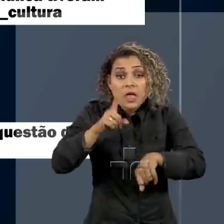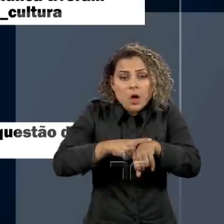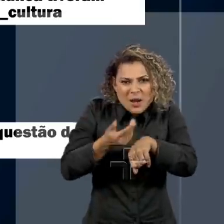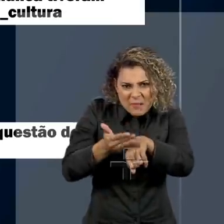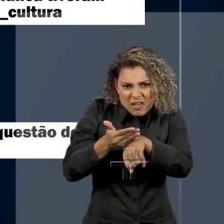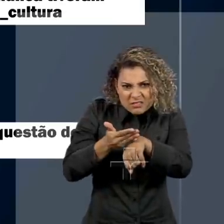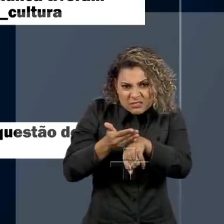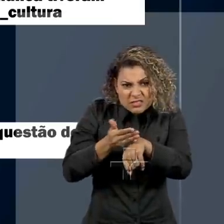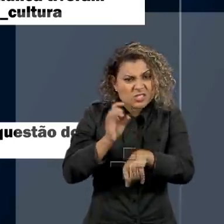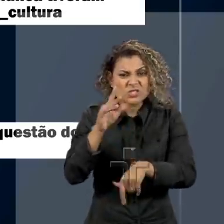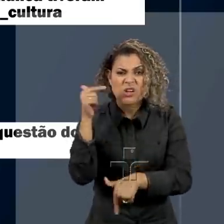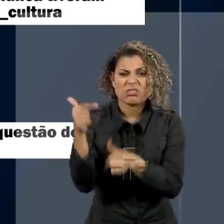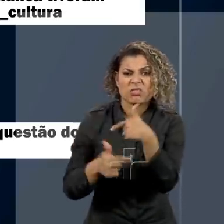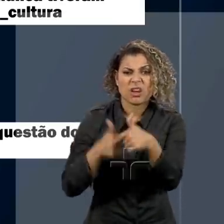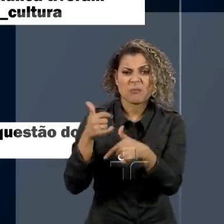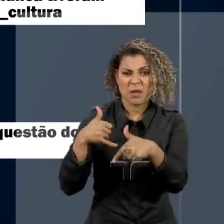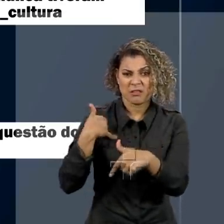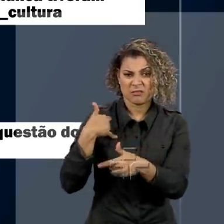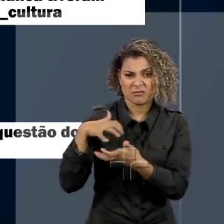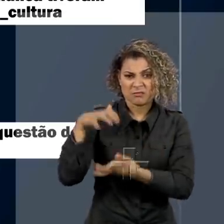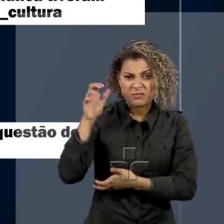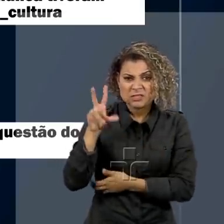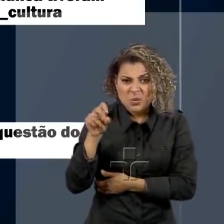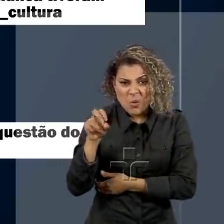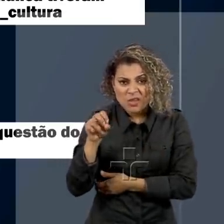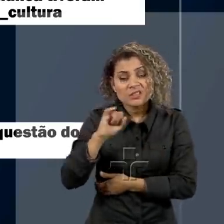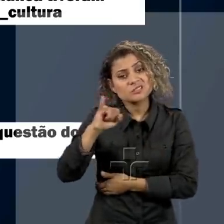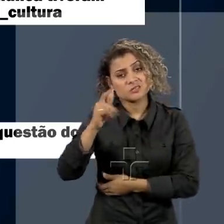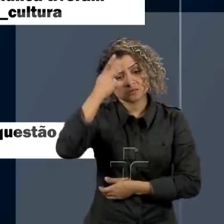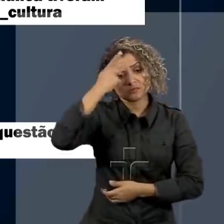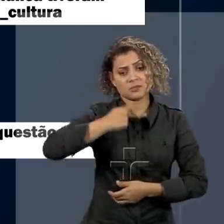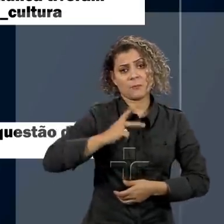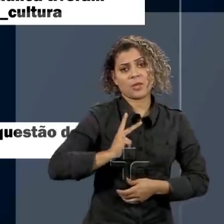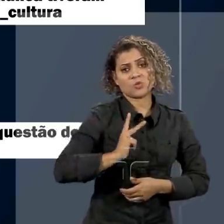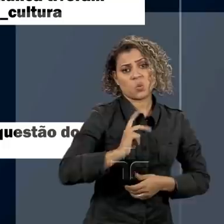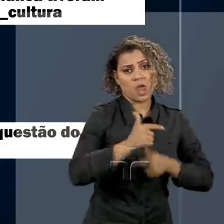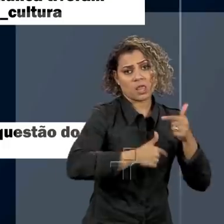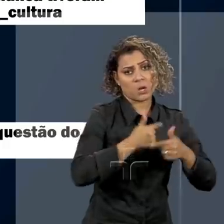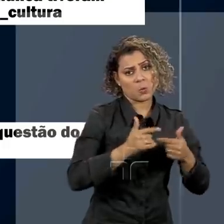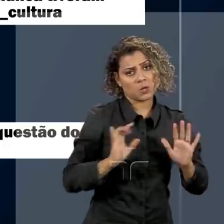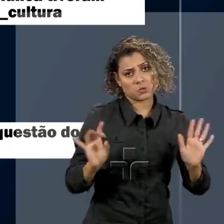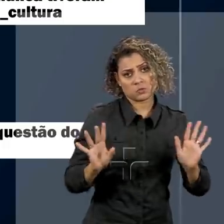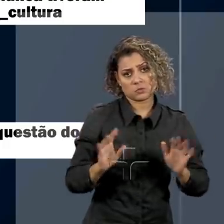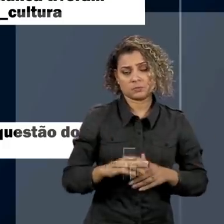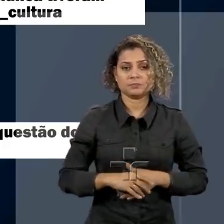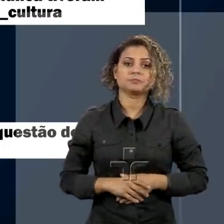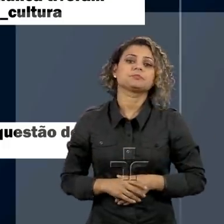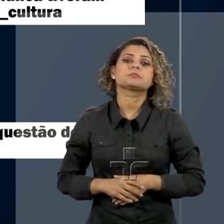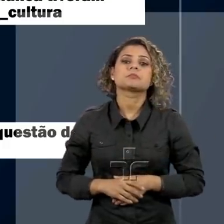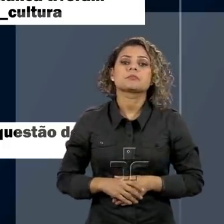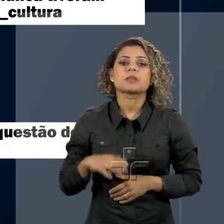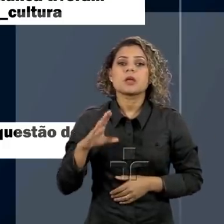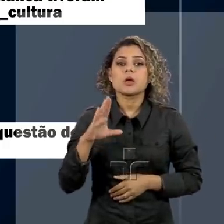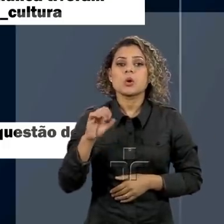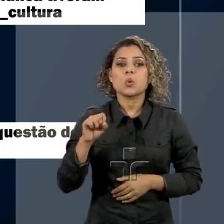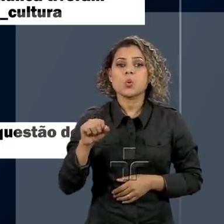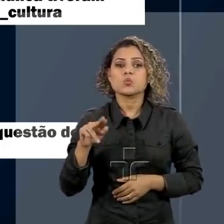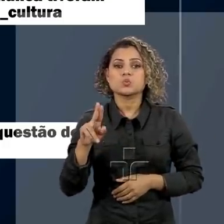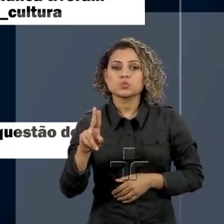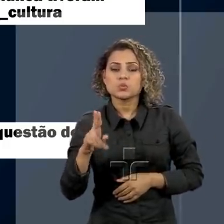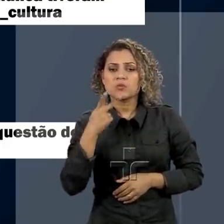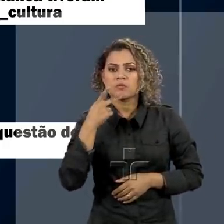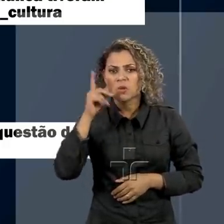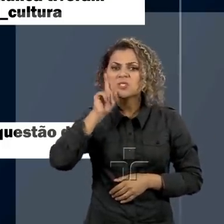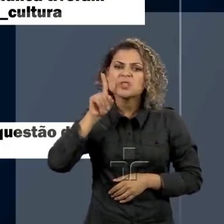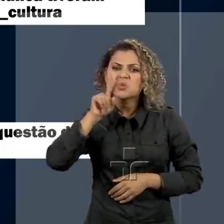só tem trabalho aos 50 quem tiver seu próprio negócio. O Consumiller diz, bem lembrado, os Estados